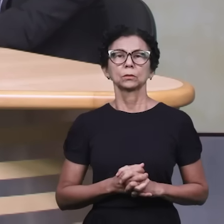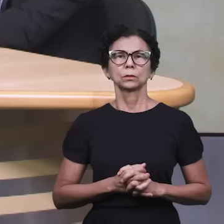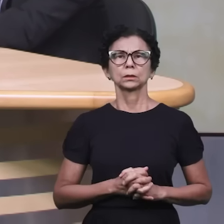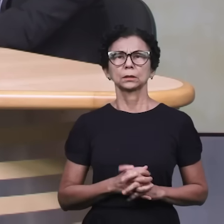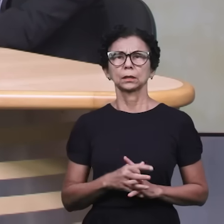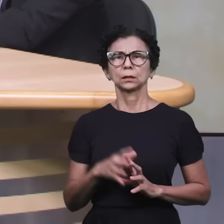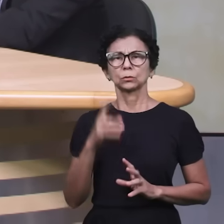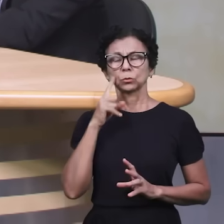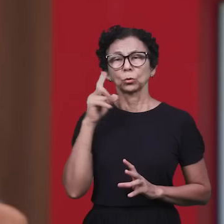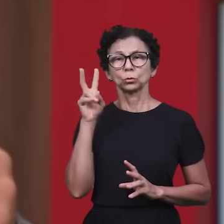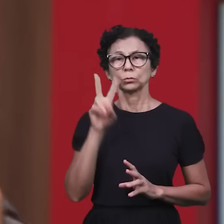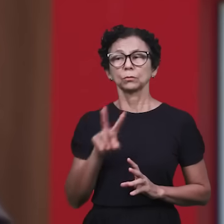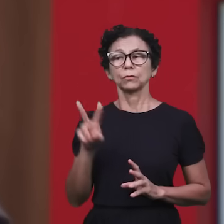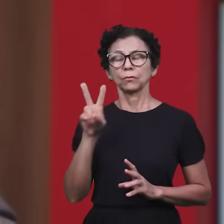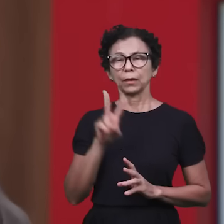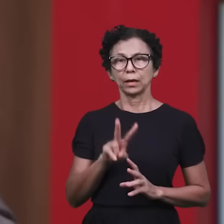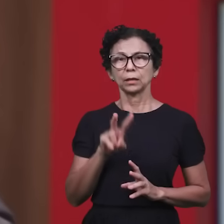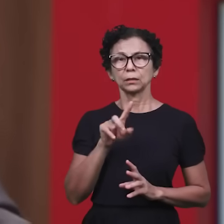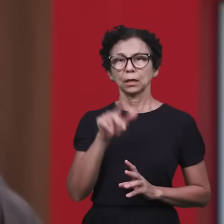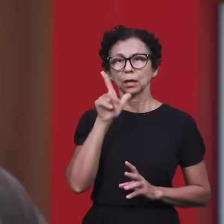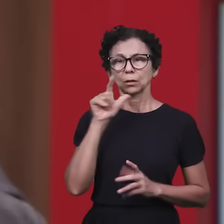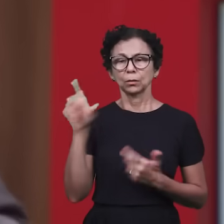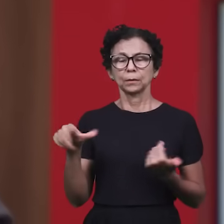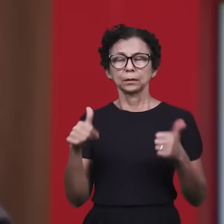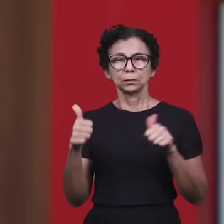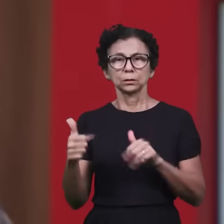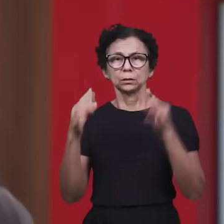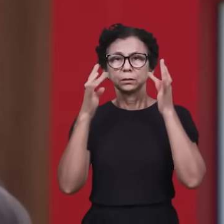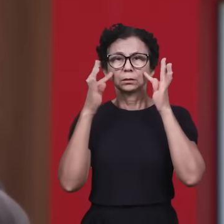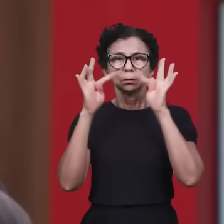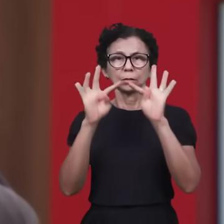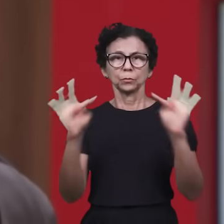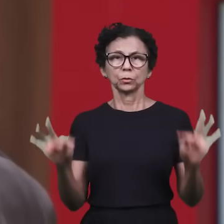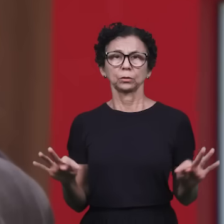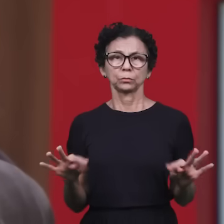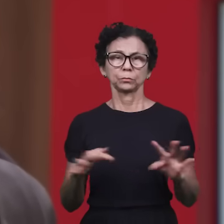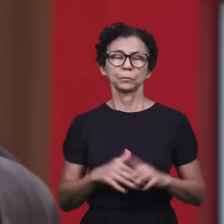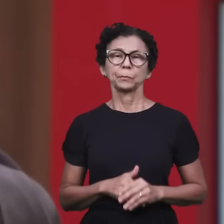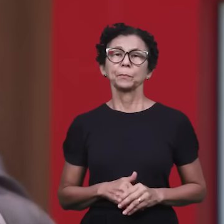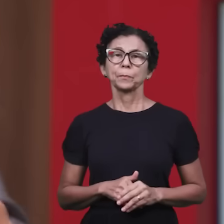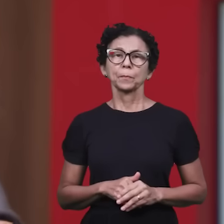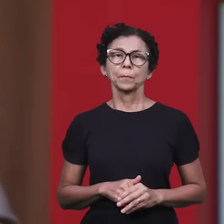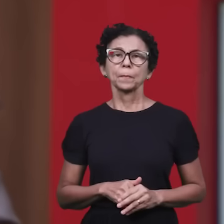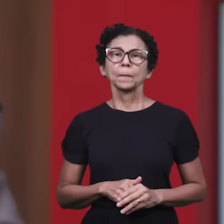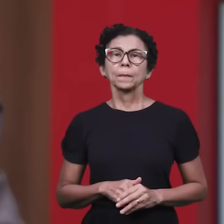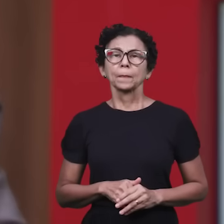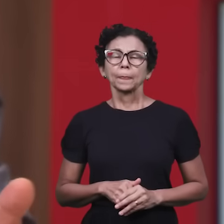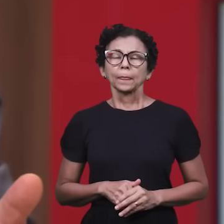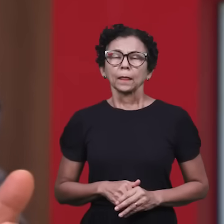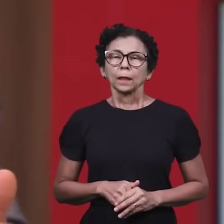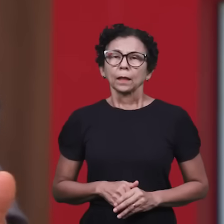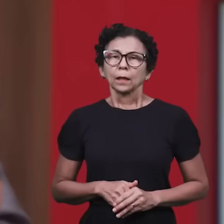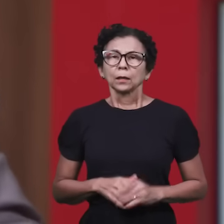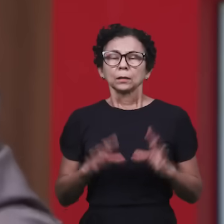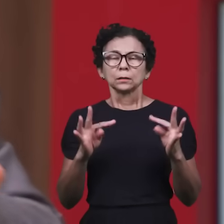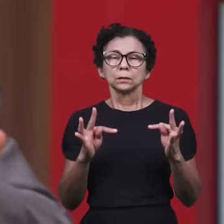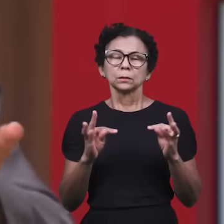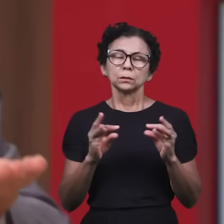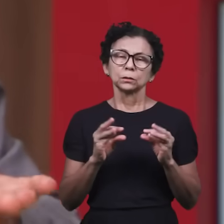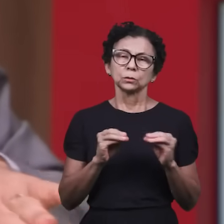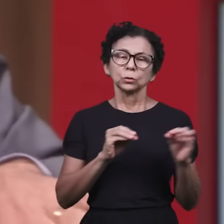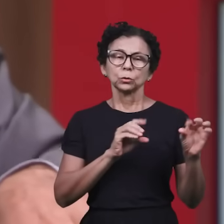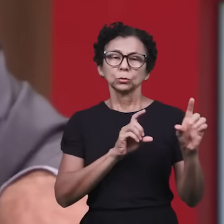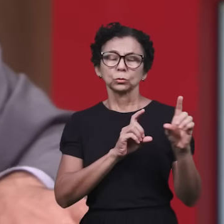ele declara a sua conversão. E seguindo-se de uma forma de guardar os ensinamentos, ou